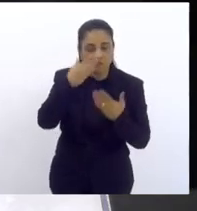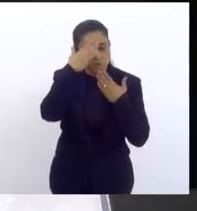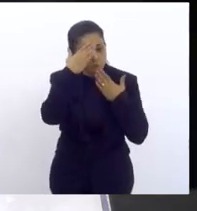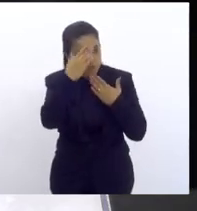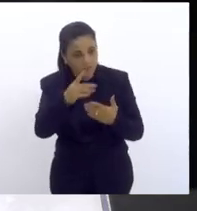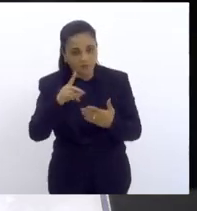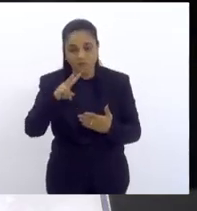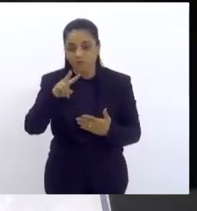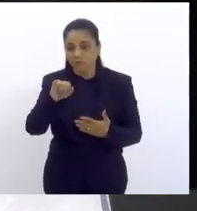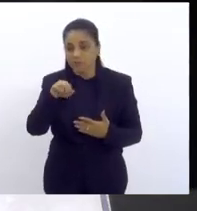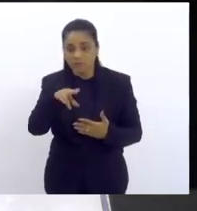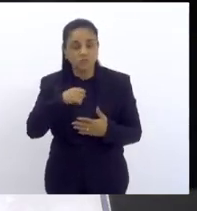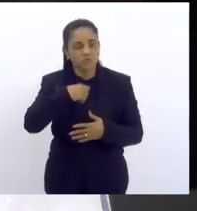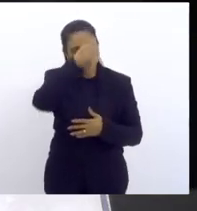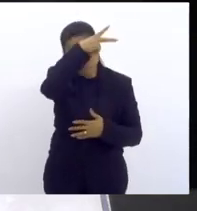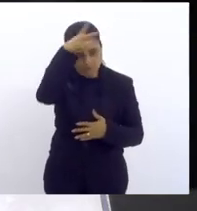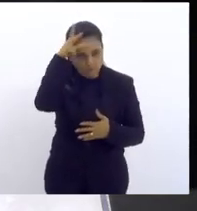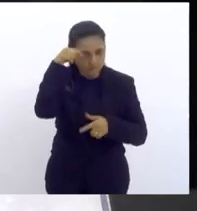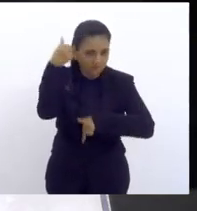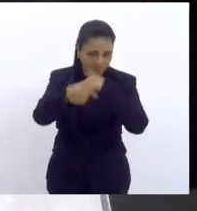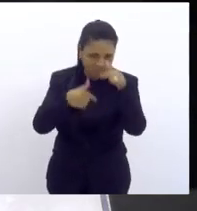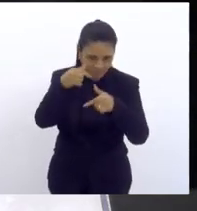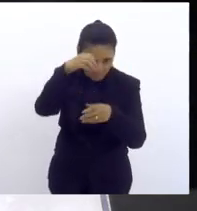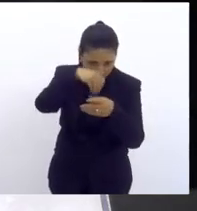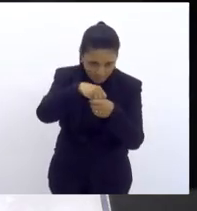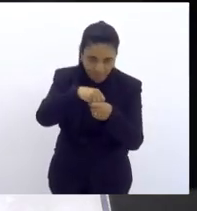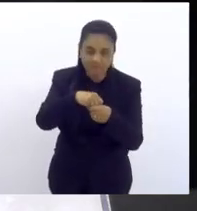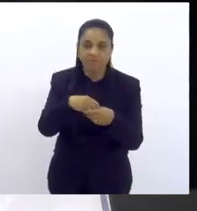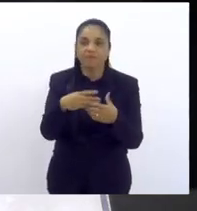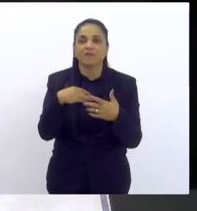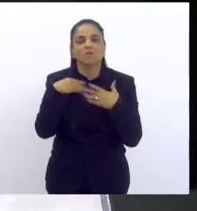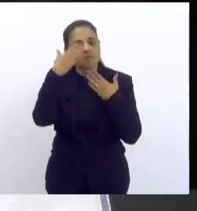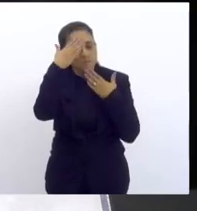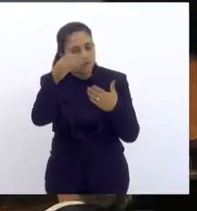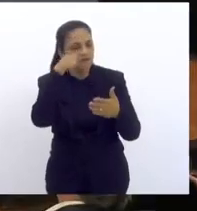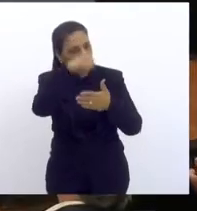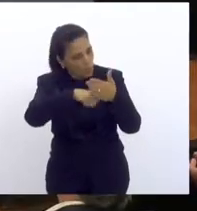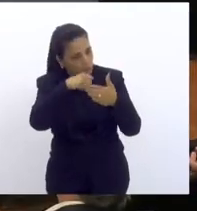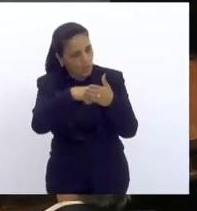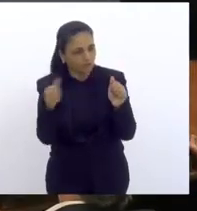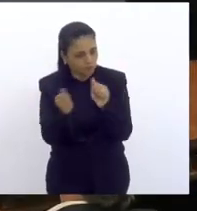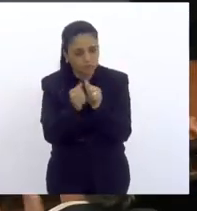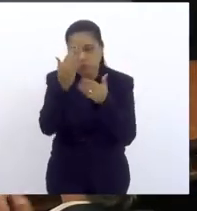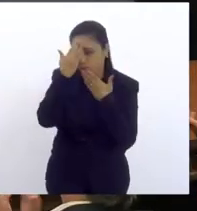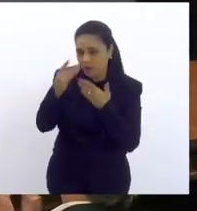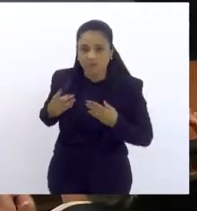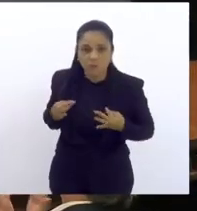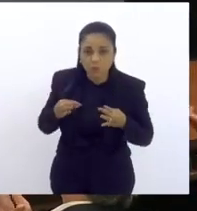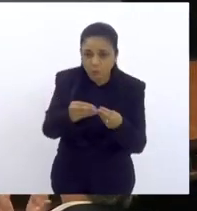trabalho que você faz na prefeitura E vamos lutar muito obrigada a todos